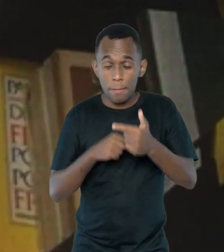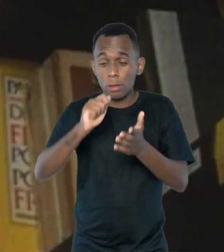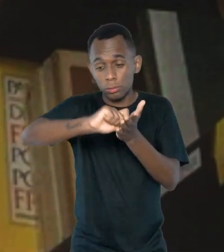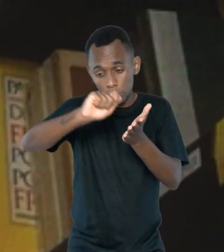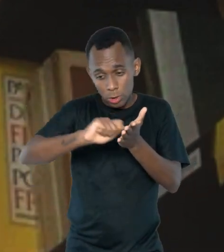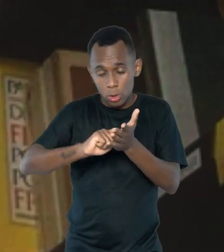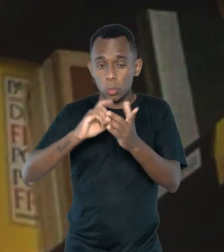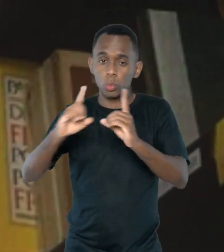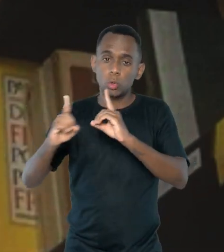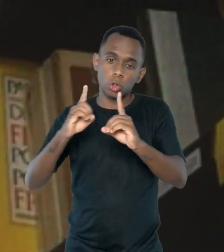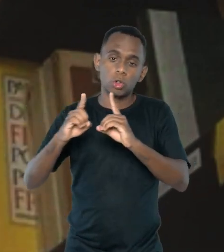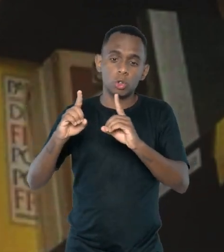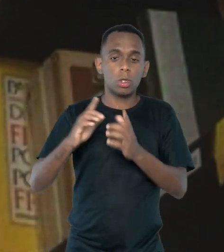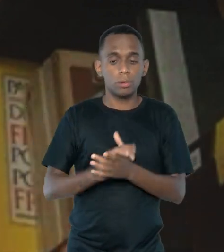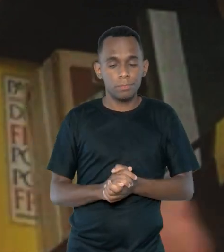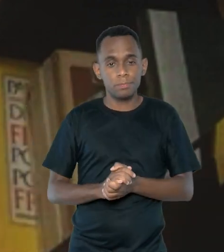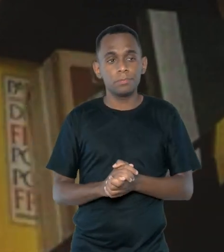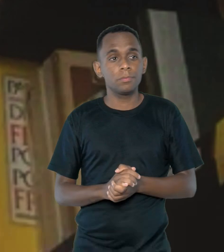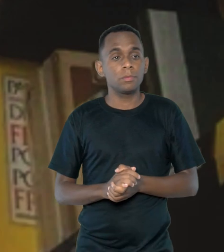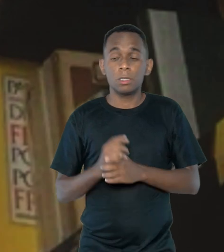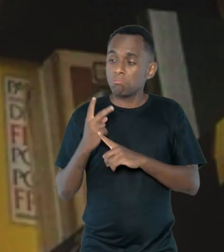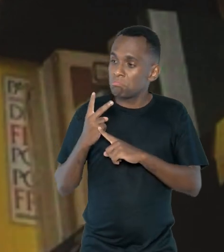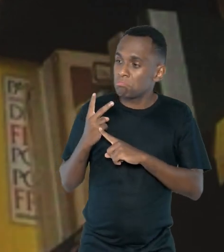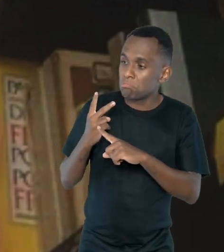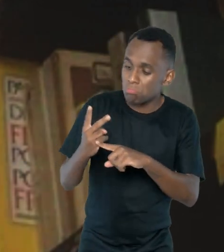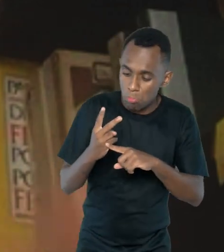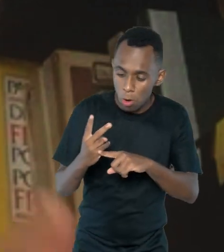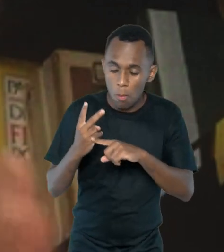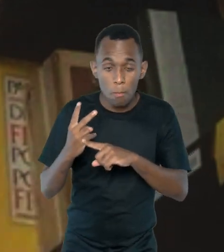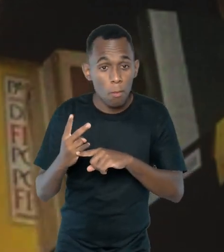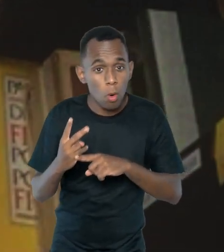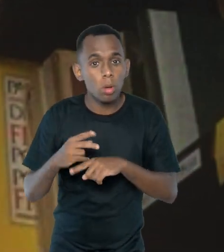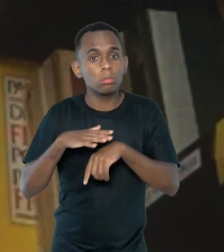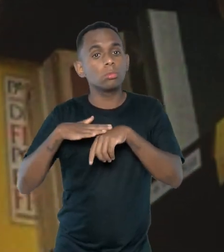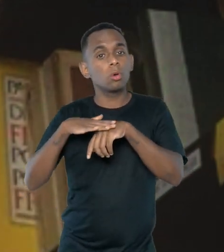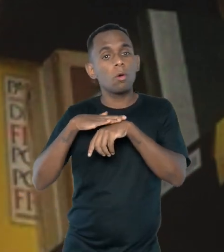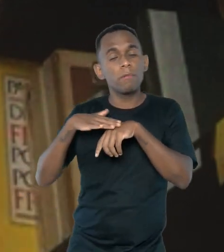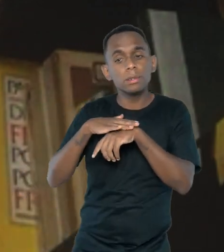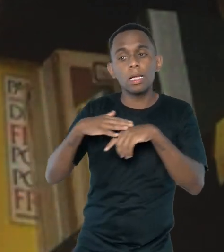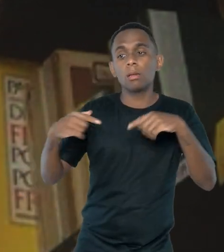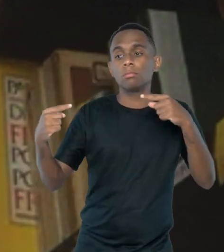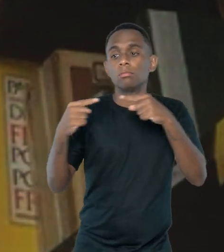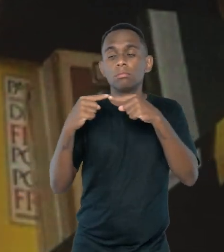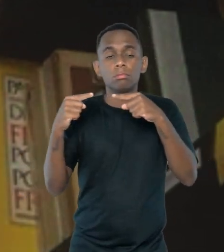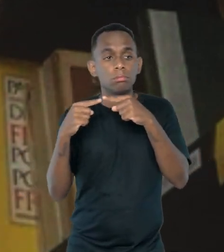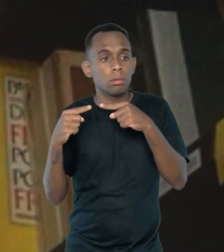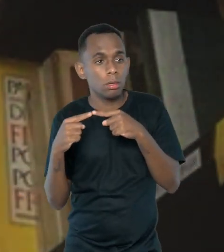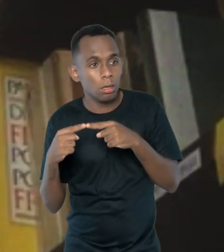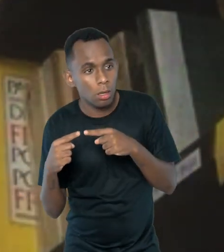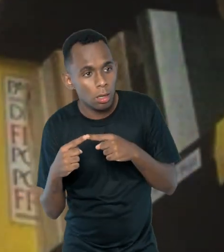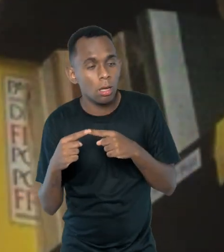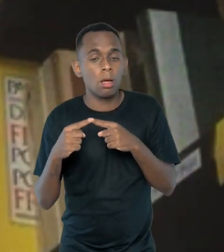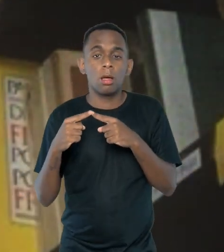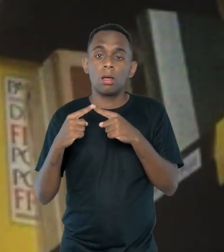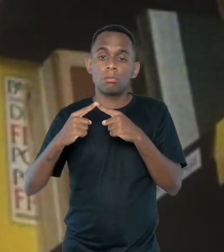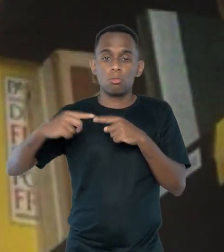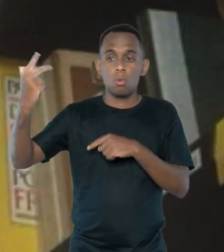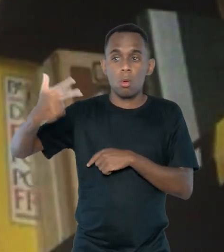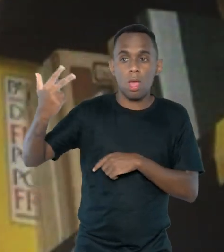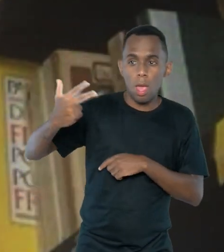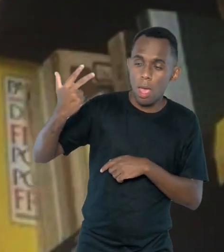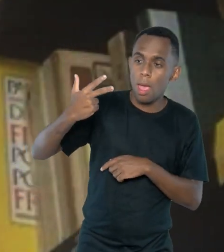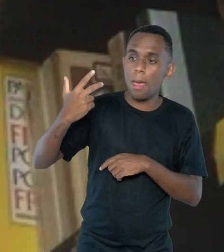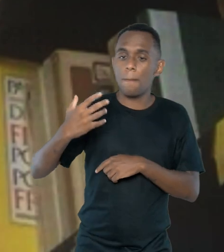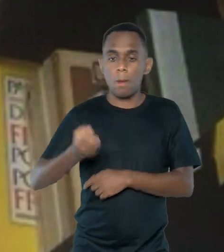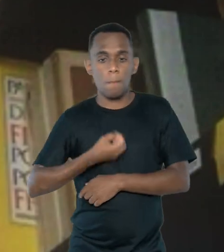didático, é a curadoria. A gente busca conversar conversar um rap com